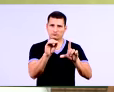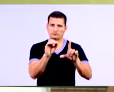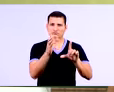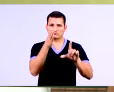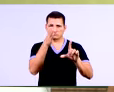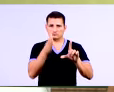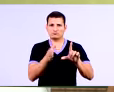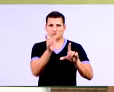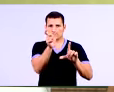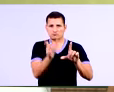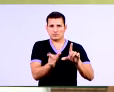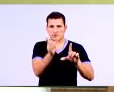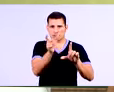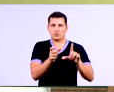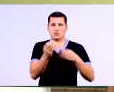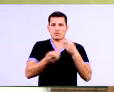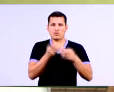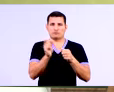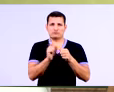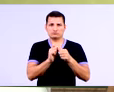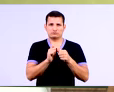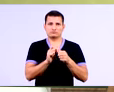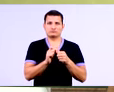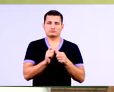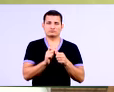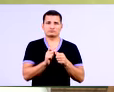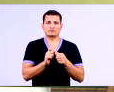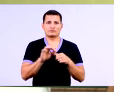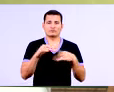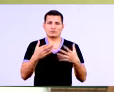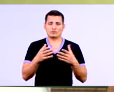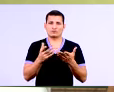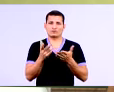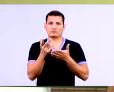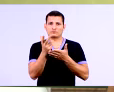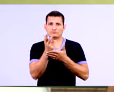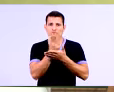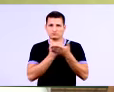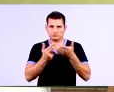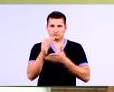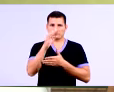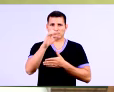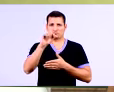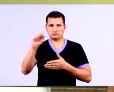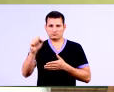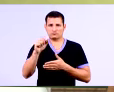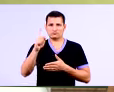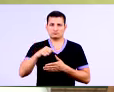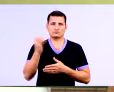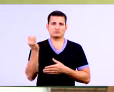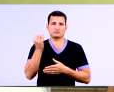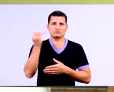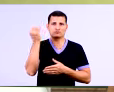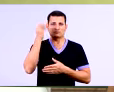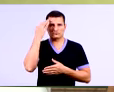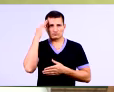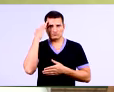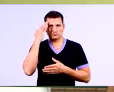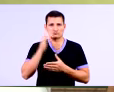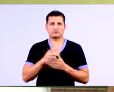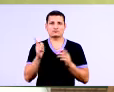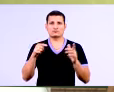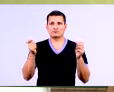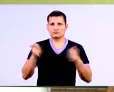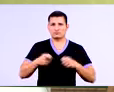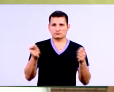centralizada? Como é que eu faço para fazer essa definição, né? Então, justamente essa estilização dos elementos é fundamental a gente compreender que é